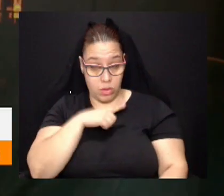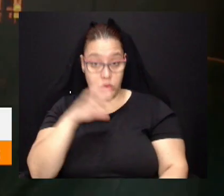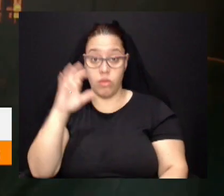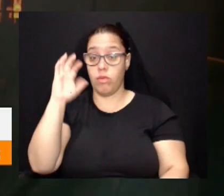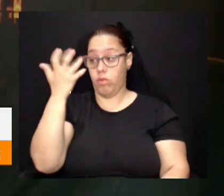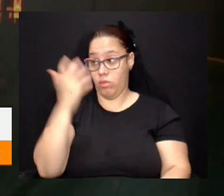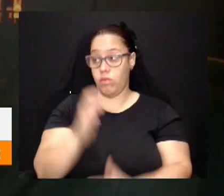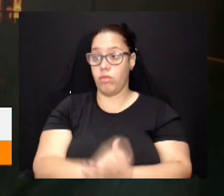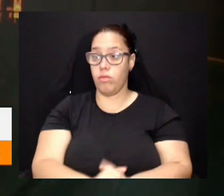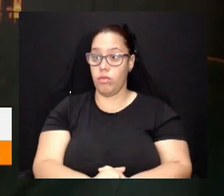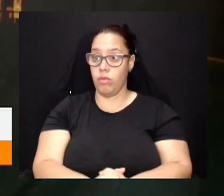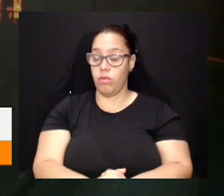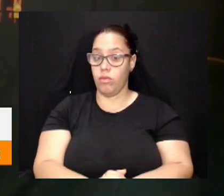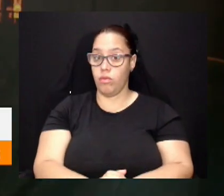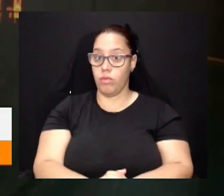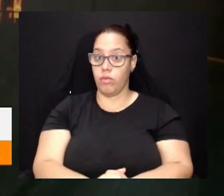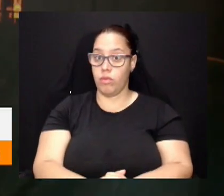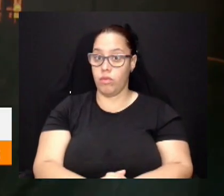quando a gente está